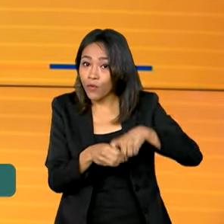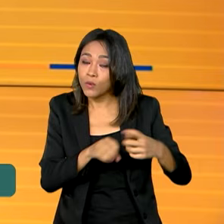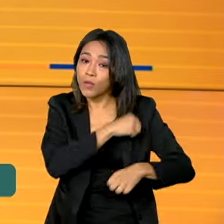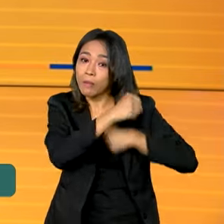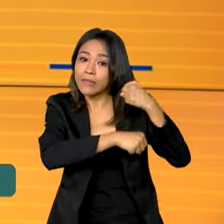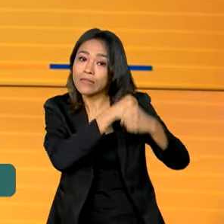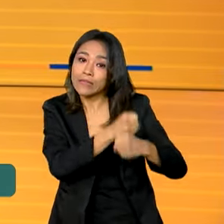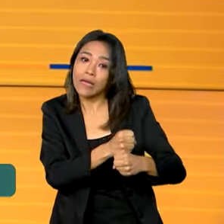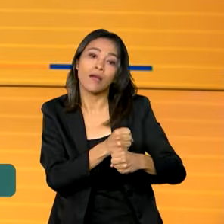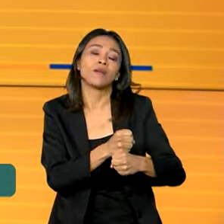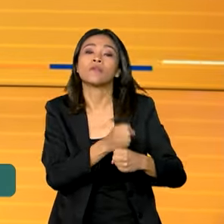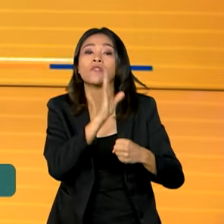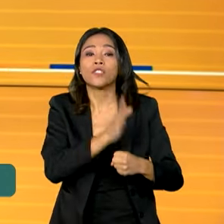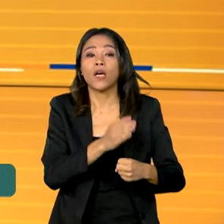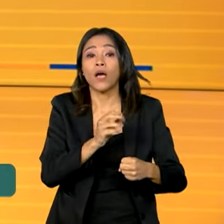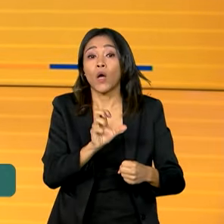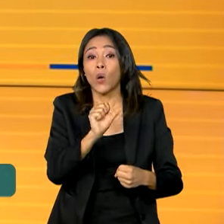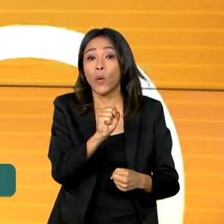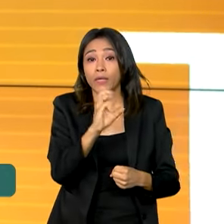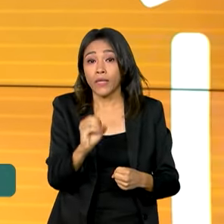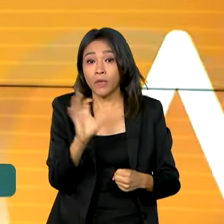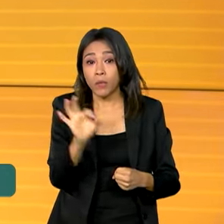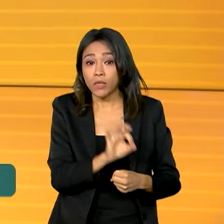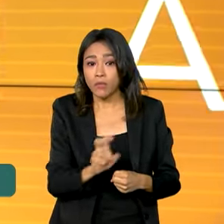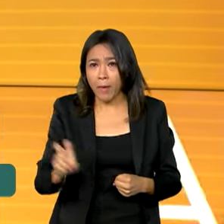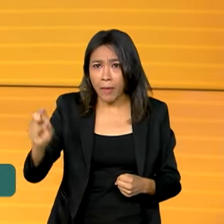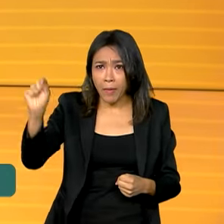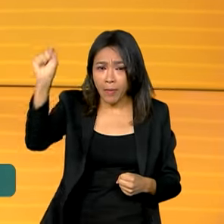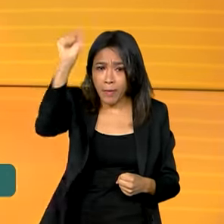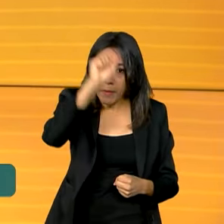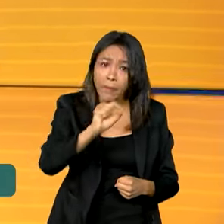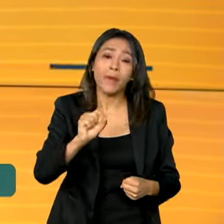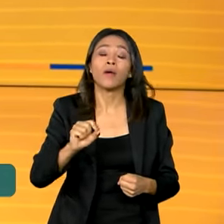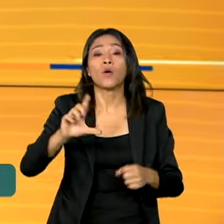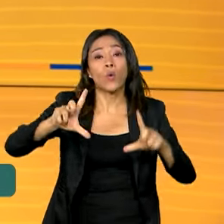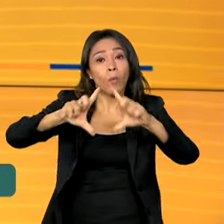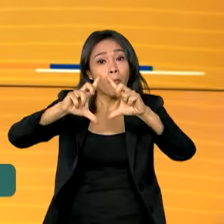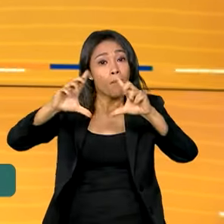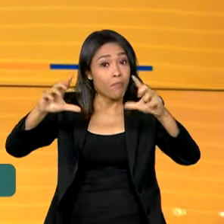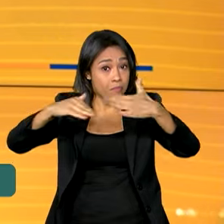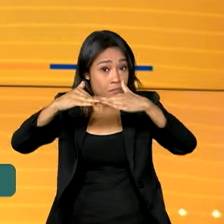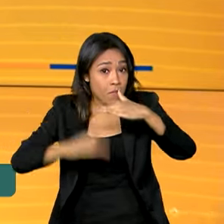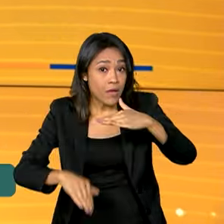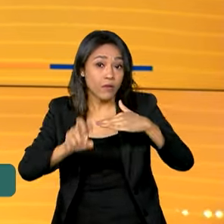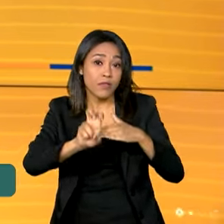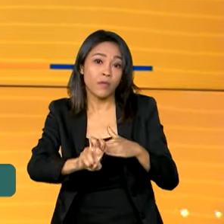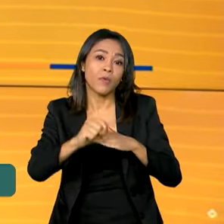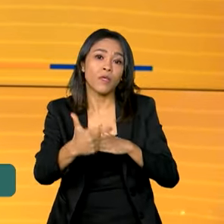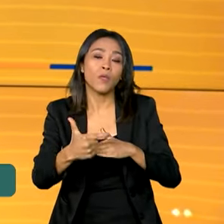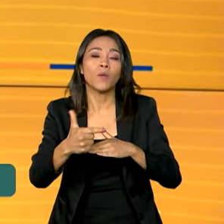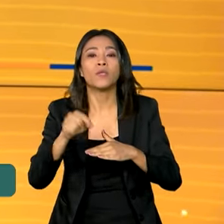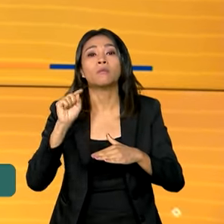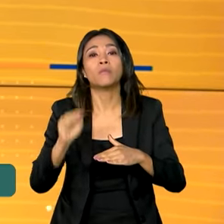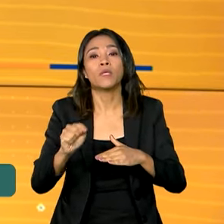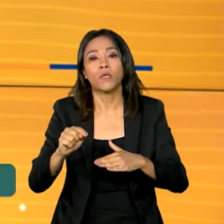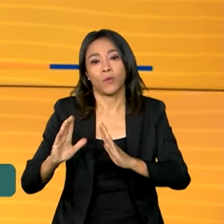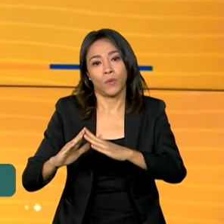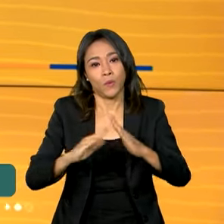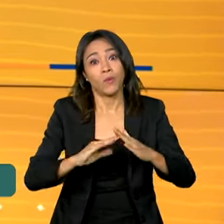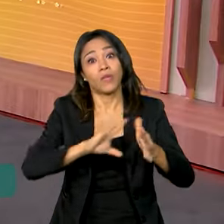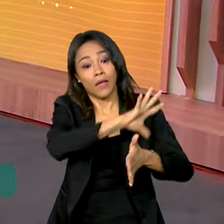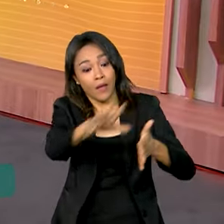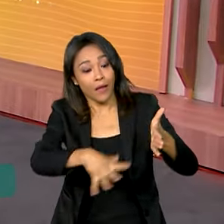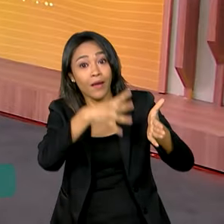quase 80% dos municípios com menos de 52 mil habitantes, incluindo pela primeira vez a Amazônia